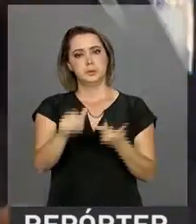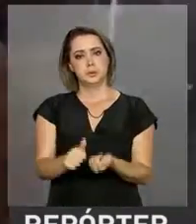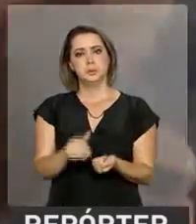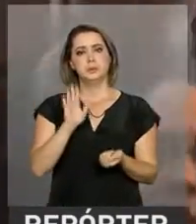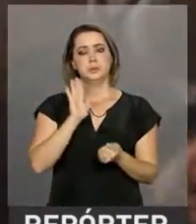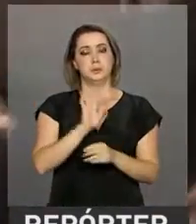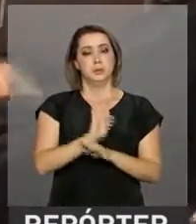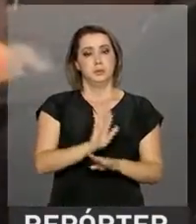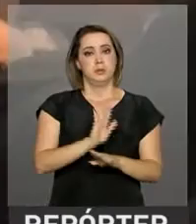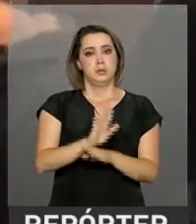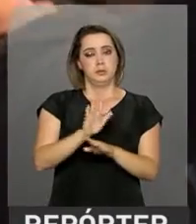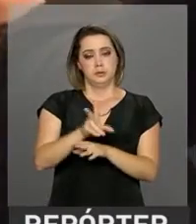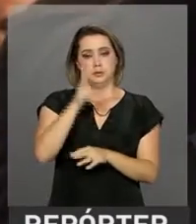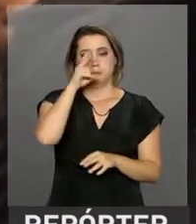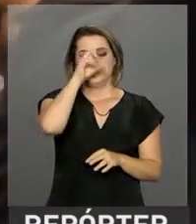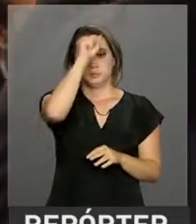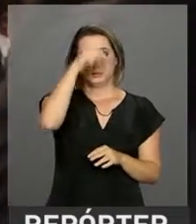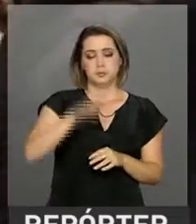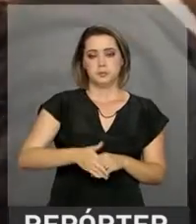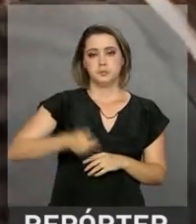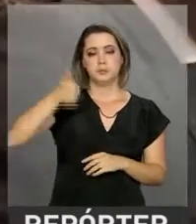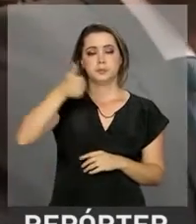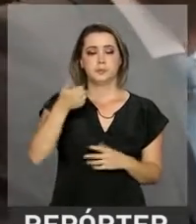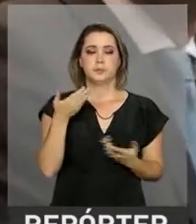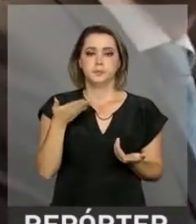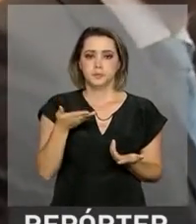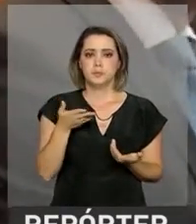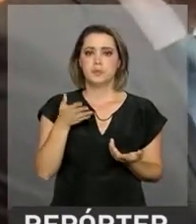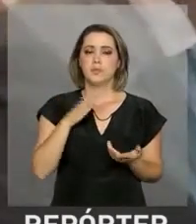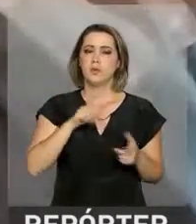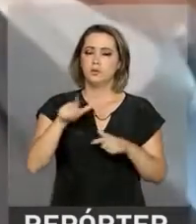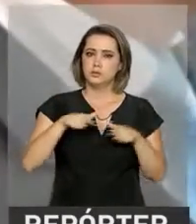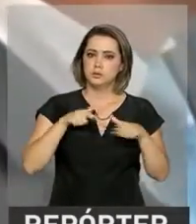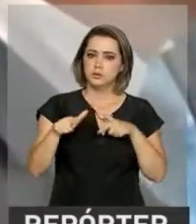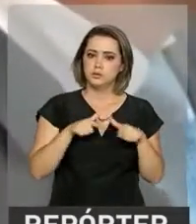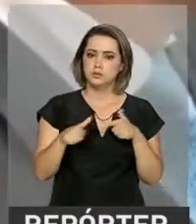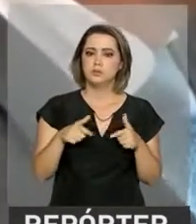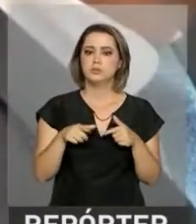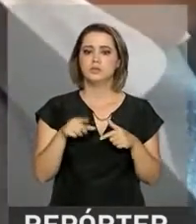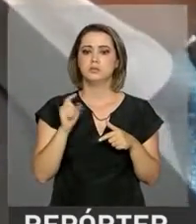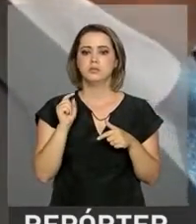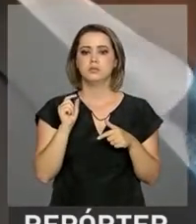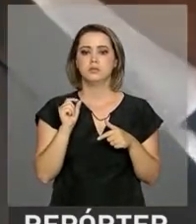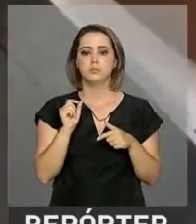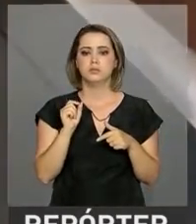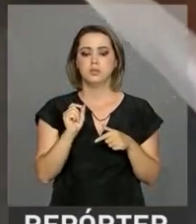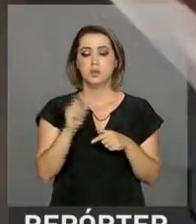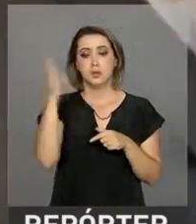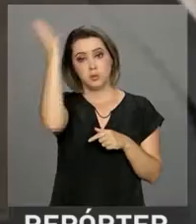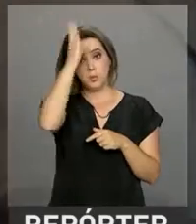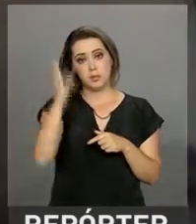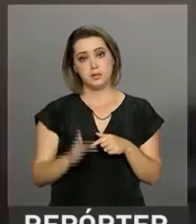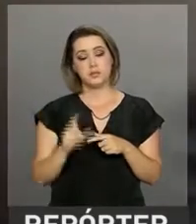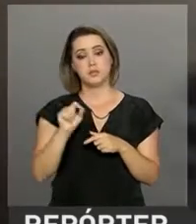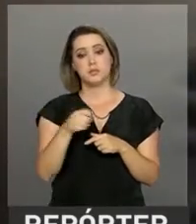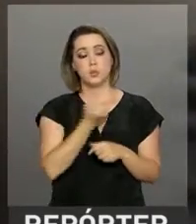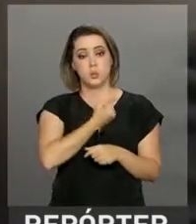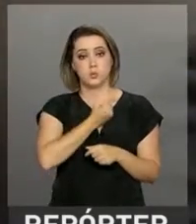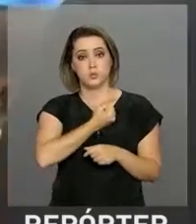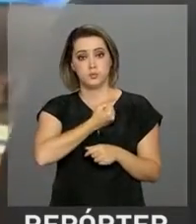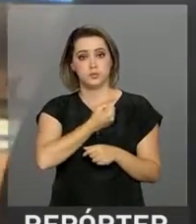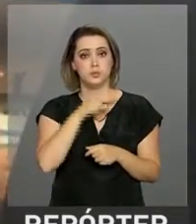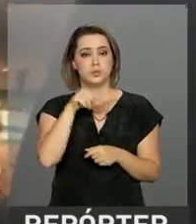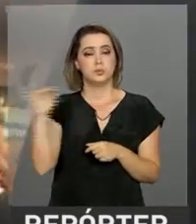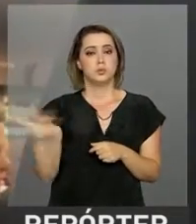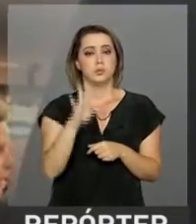muito, muito forte para melhorar a prestação de serviço para o brasileiro. Os números, não só